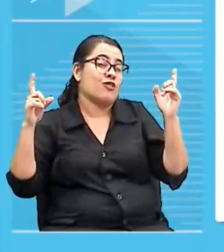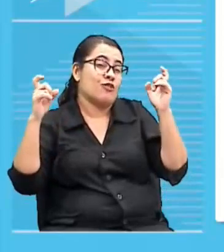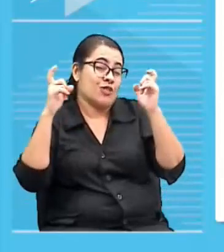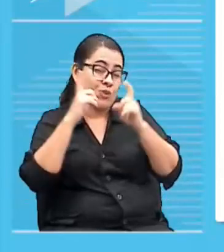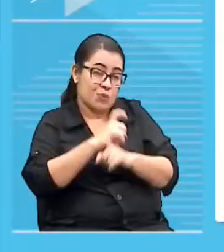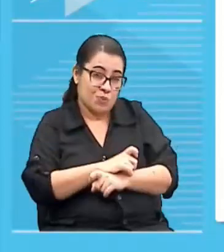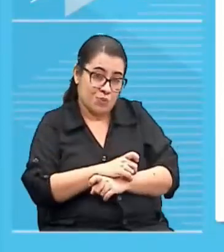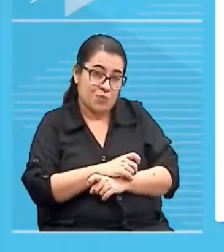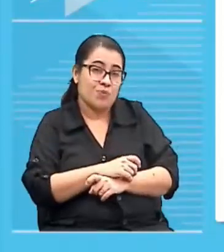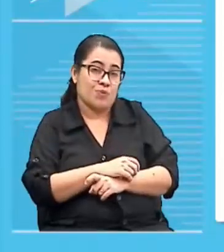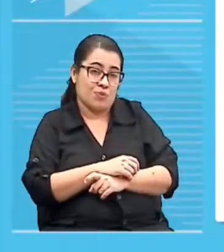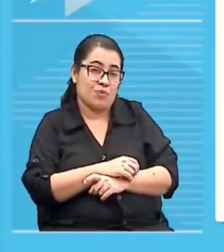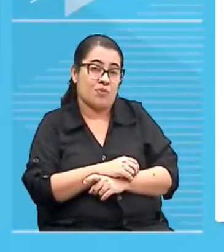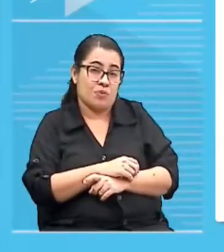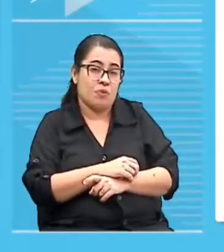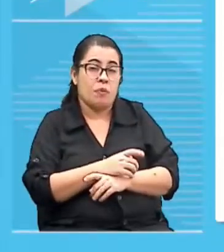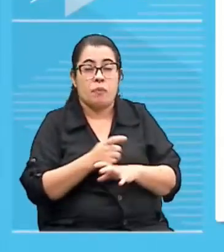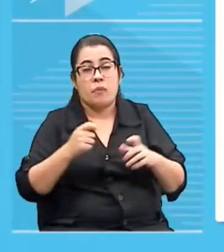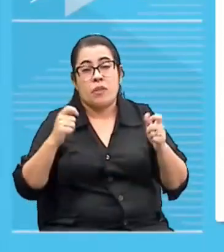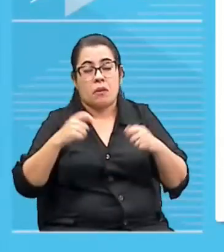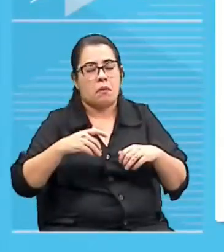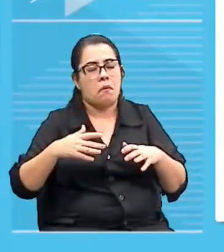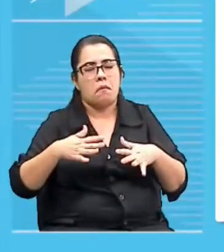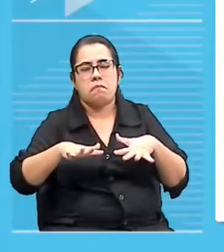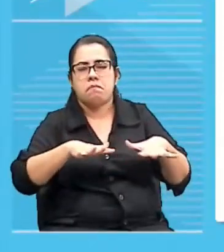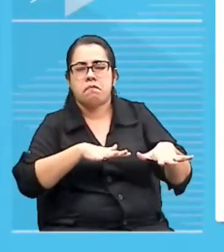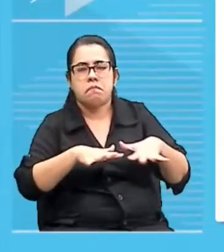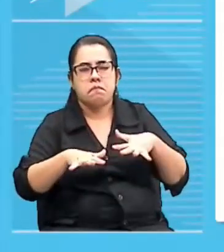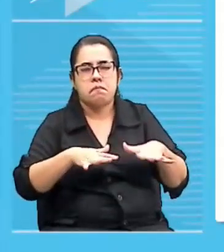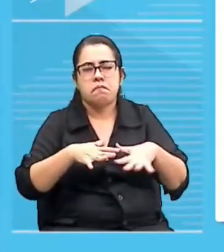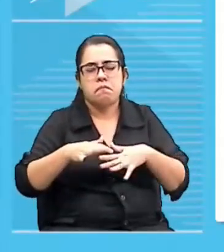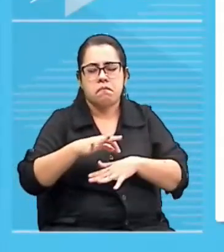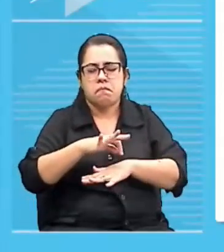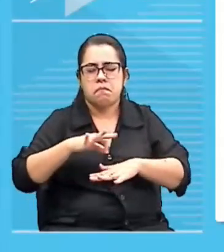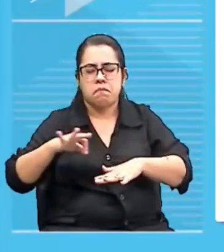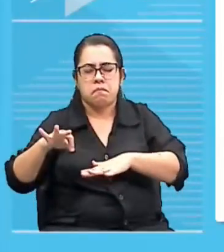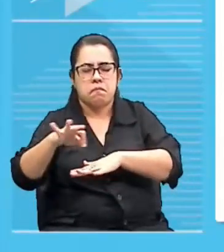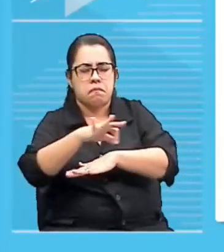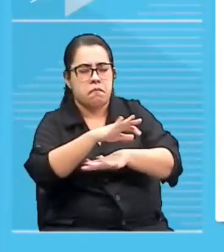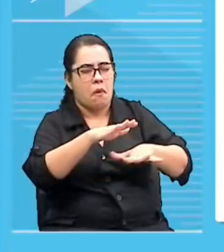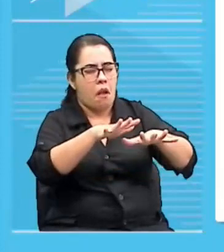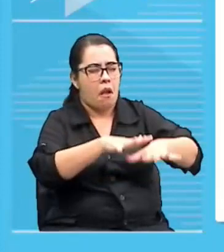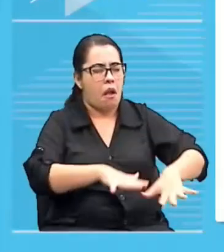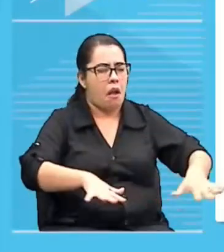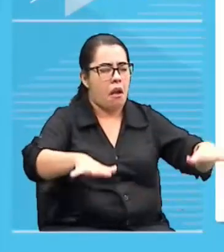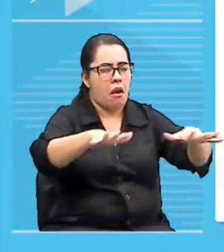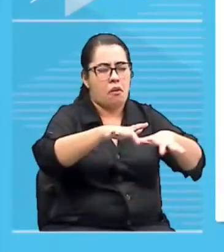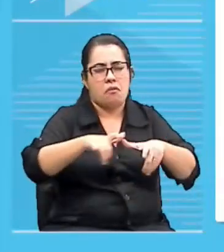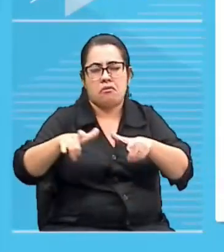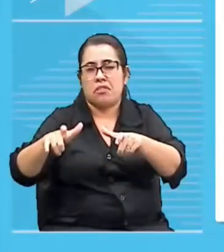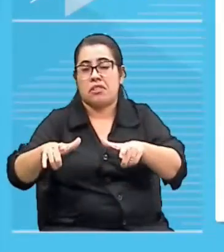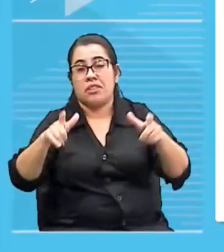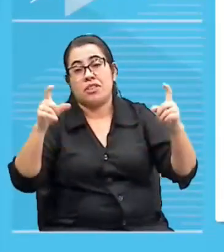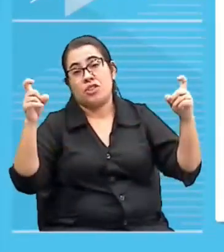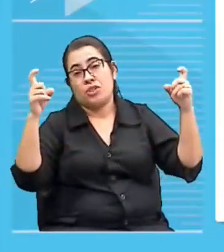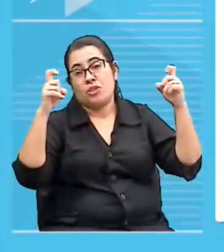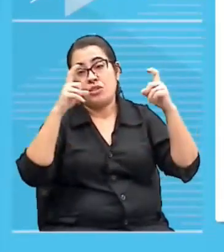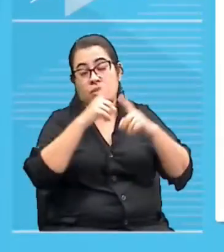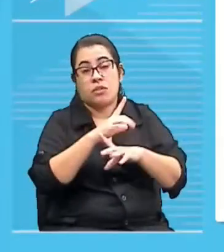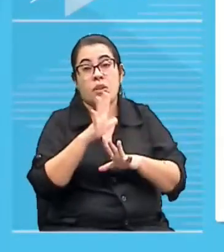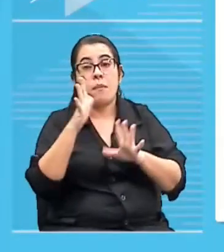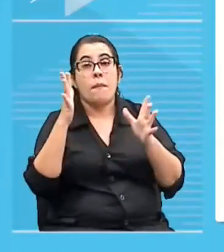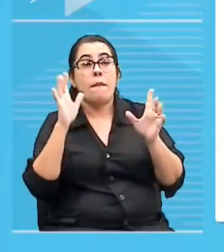difícil. Ele conseguir ter, né, a dimensão de todo aquele local. Então, ele